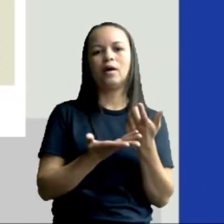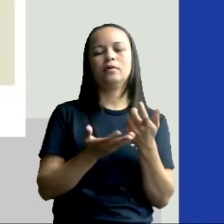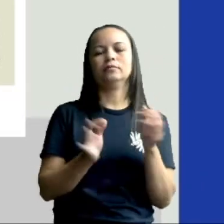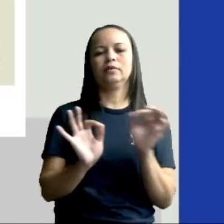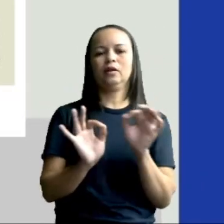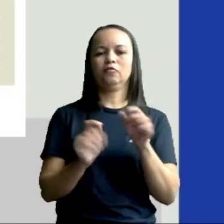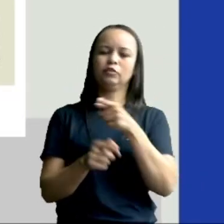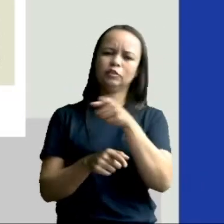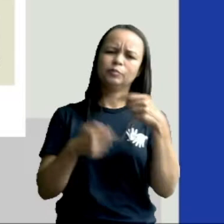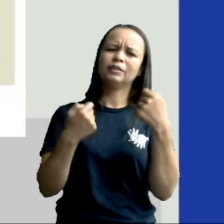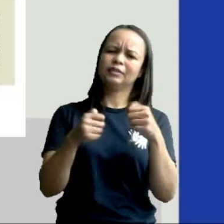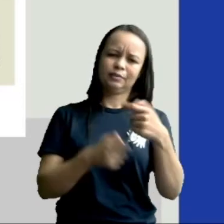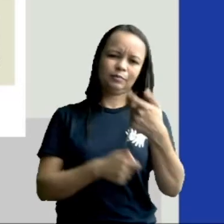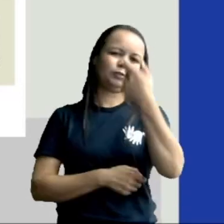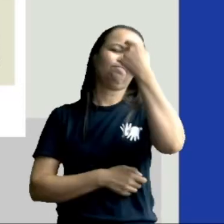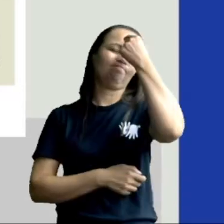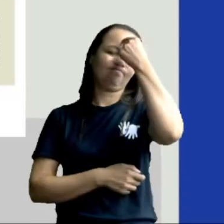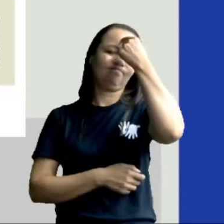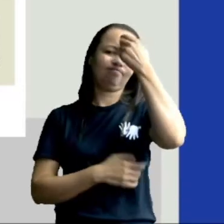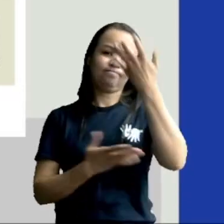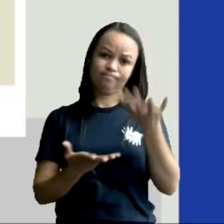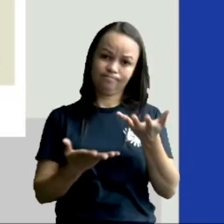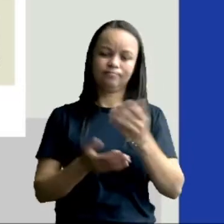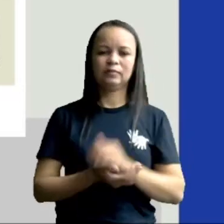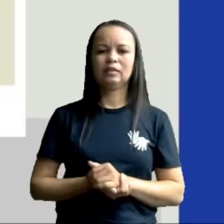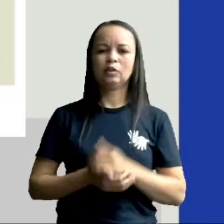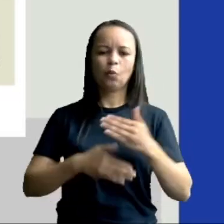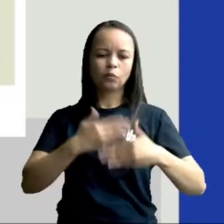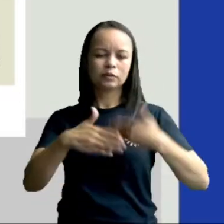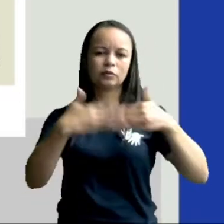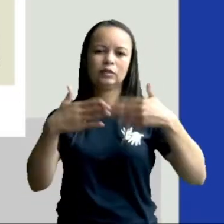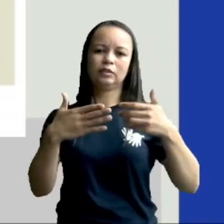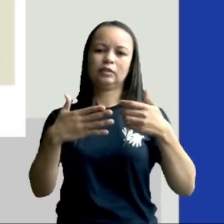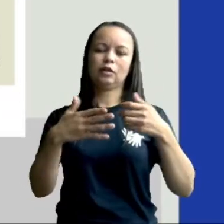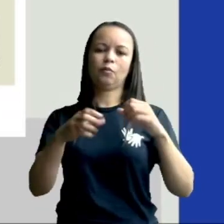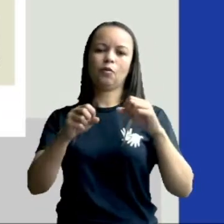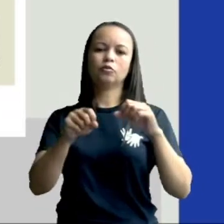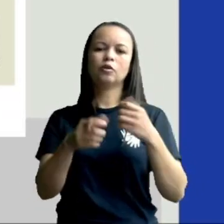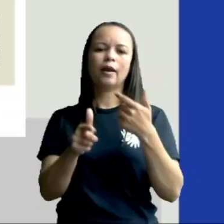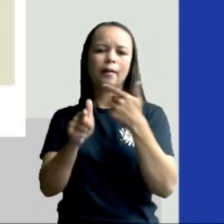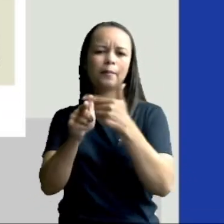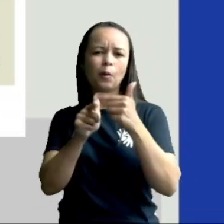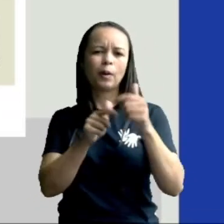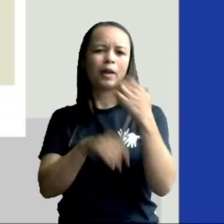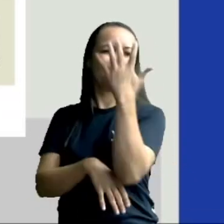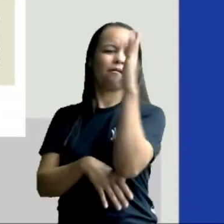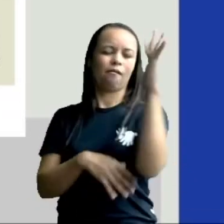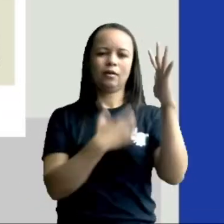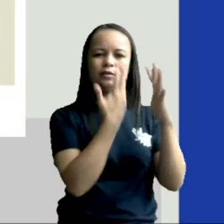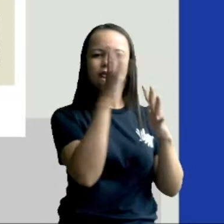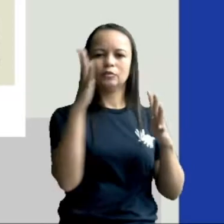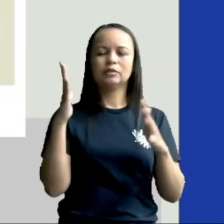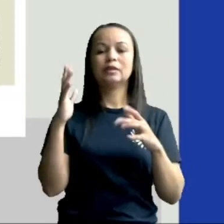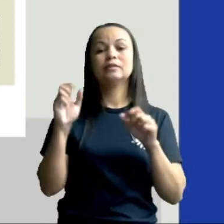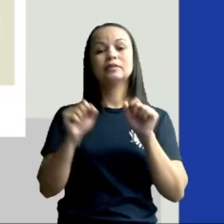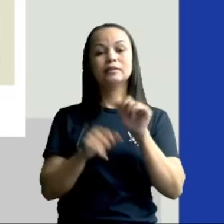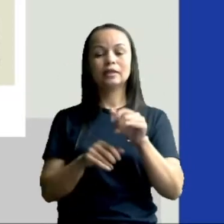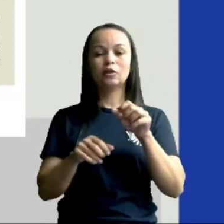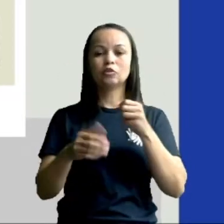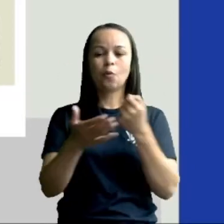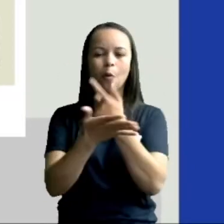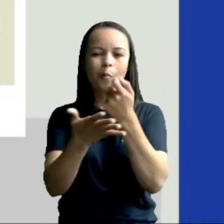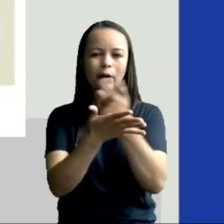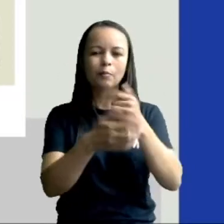mais consciente. Porque, consequentemente, a gente está degradando a natureza. Se a gente está consumindo mais, a gente está fazendo com que